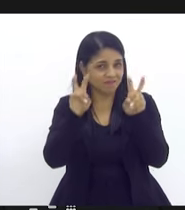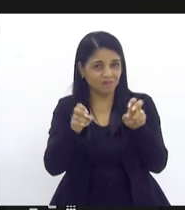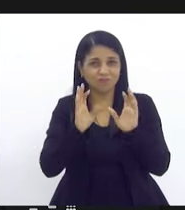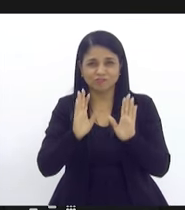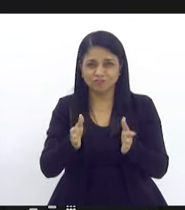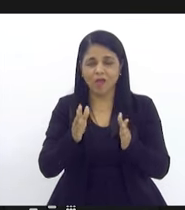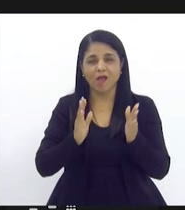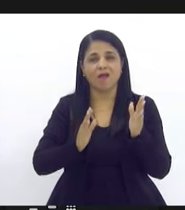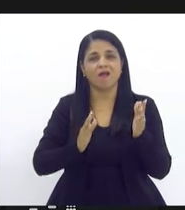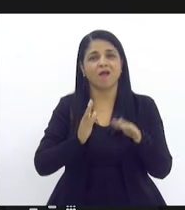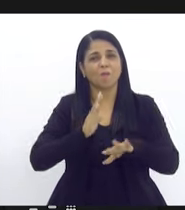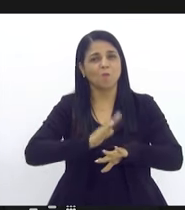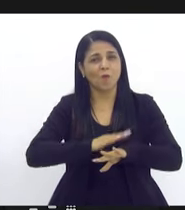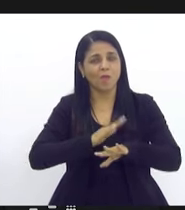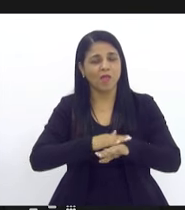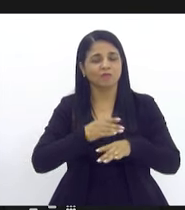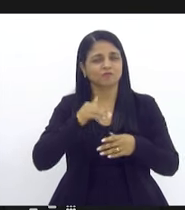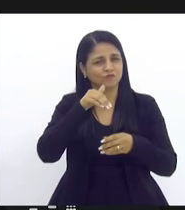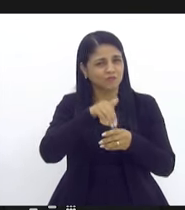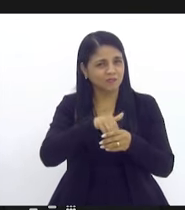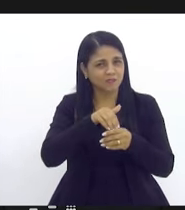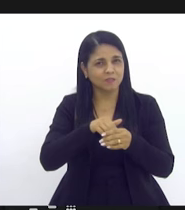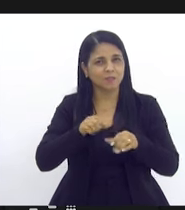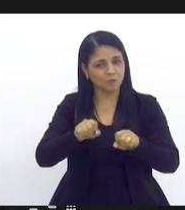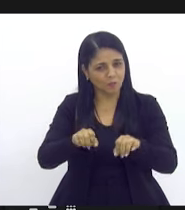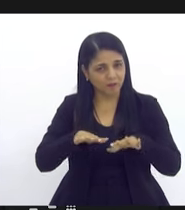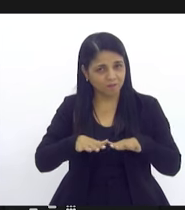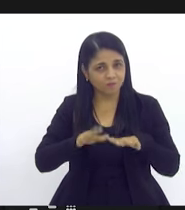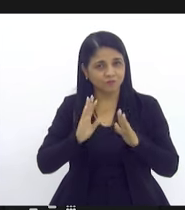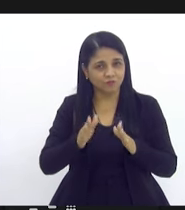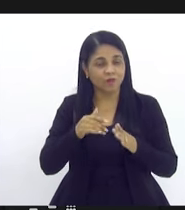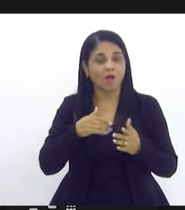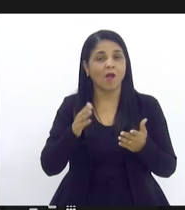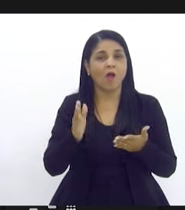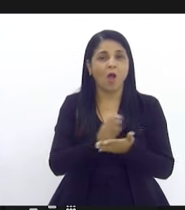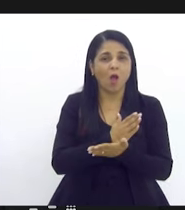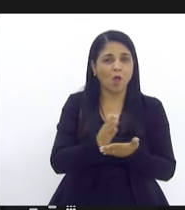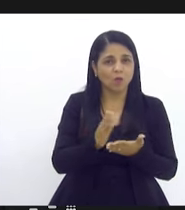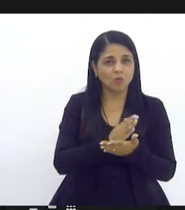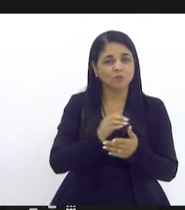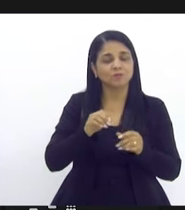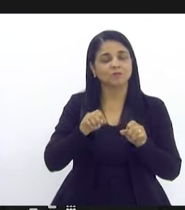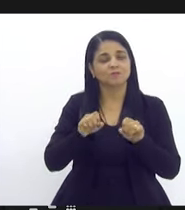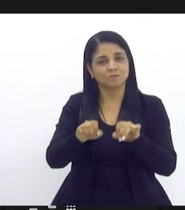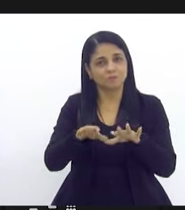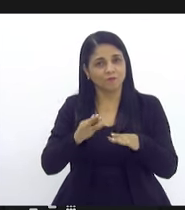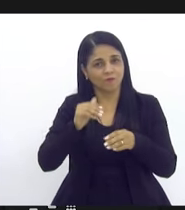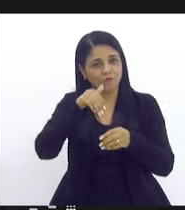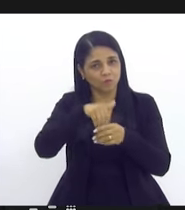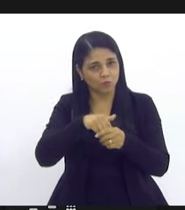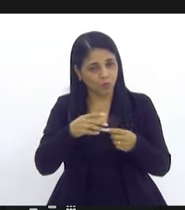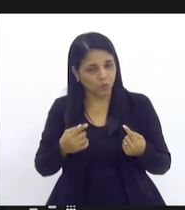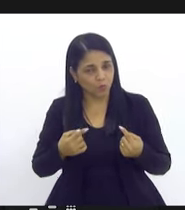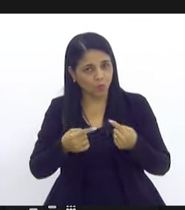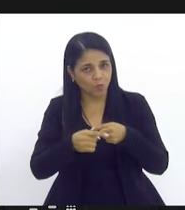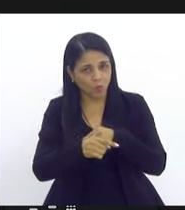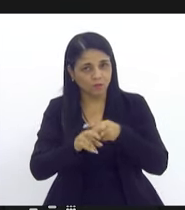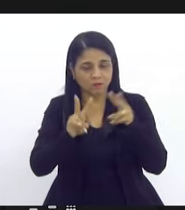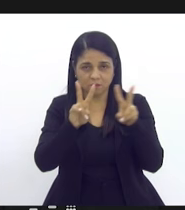diversos momentos no parlamento. Algumas delas, esse parlamento votou contrário ao prosseguimento dessa